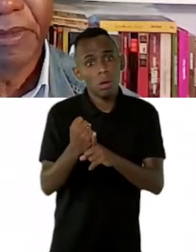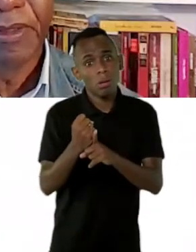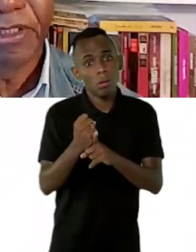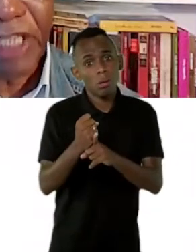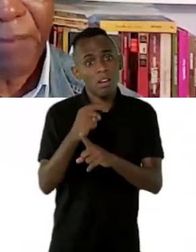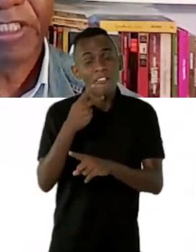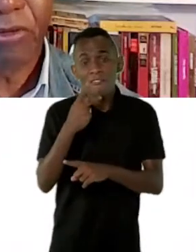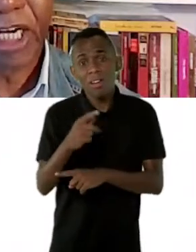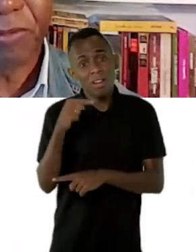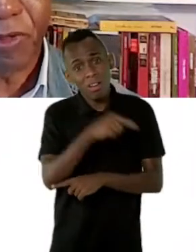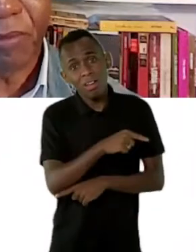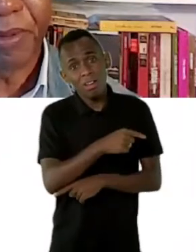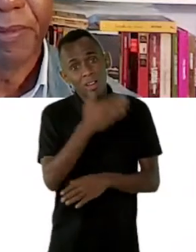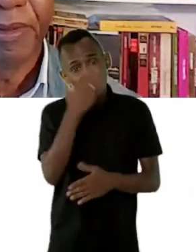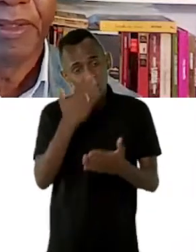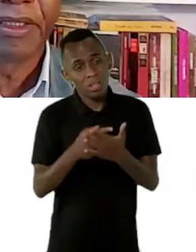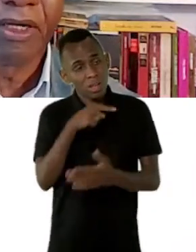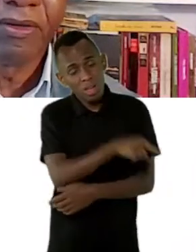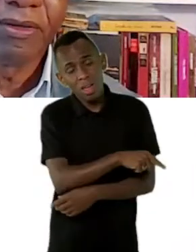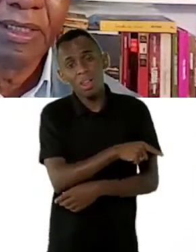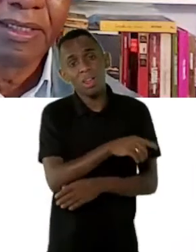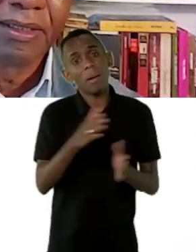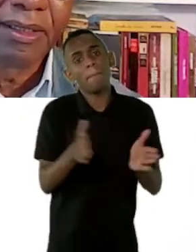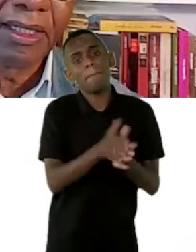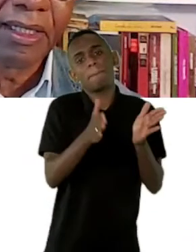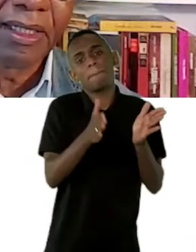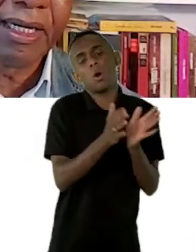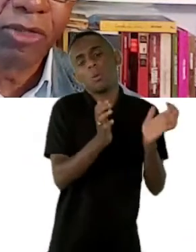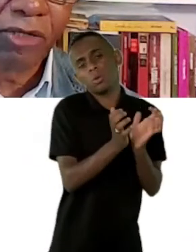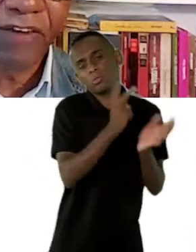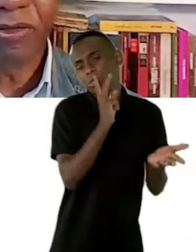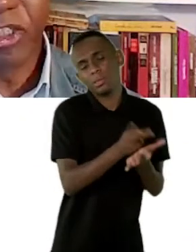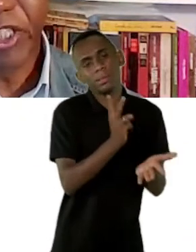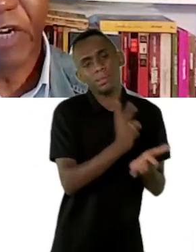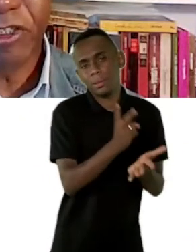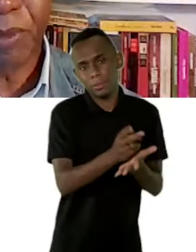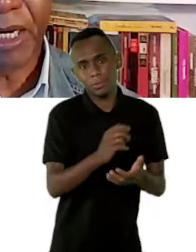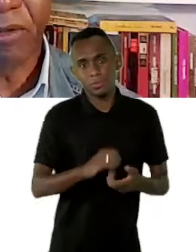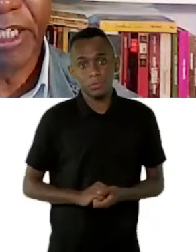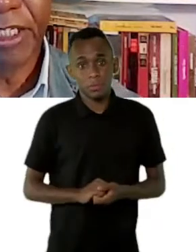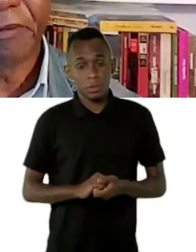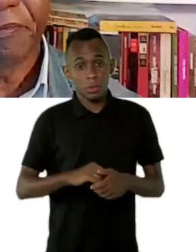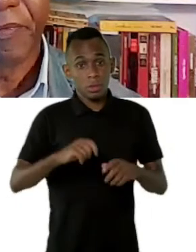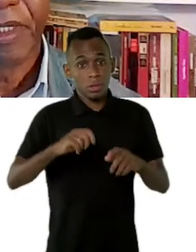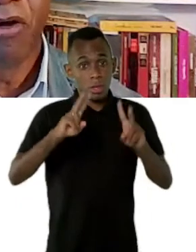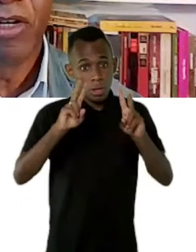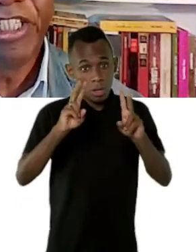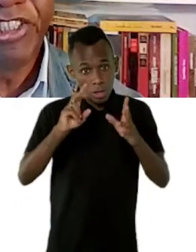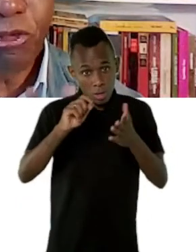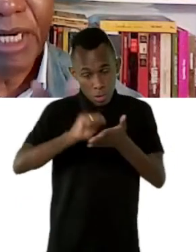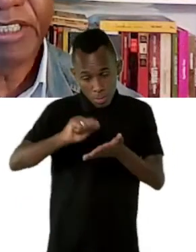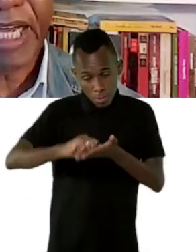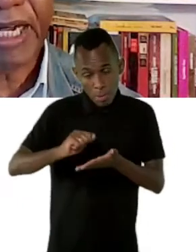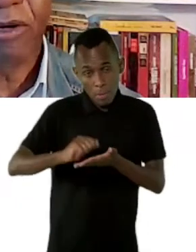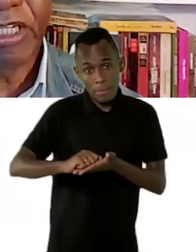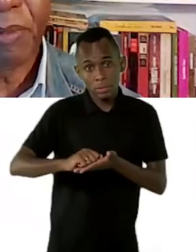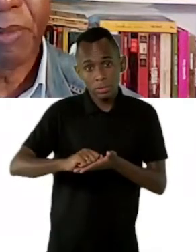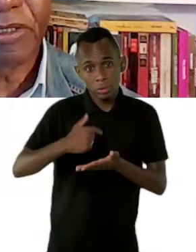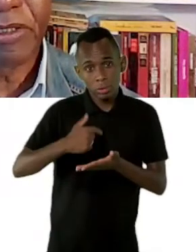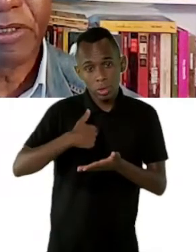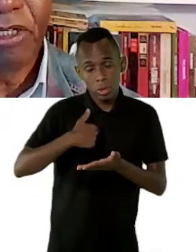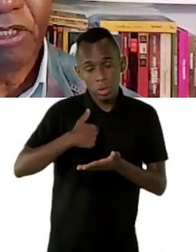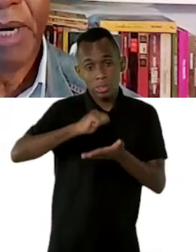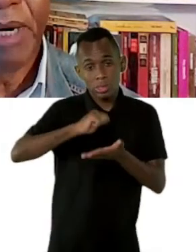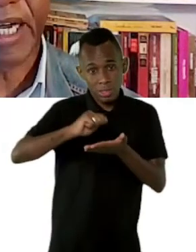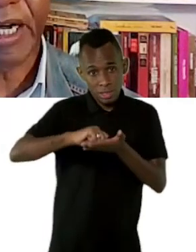pobre, sempre nesse lugar de pobre. Então, quando eu escrevi sobre a Carolina, eu quis humanizar a Carolina